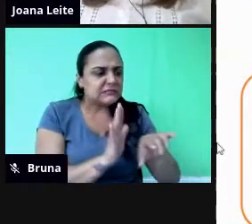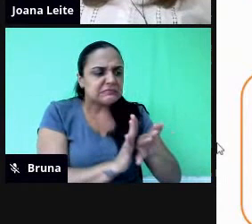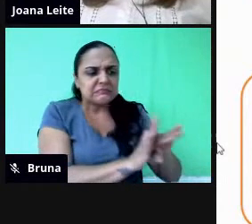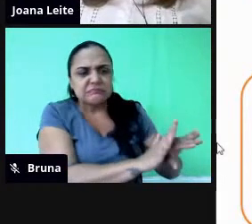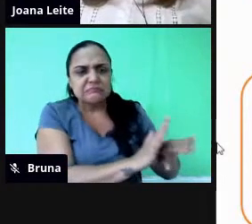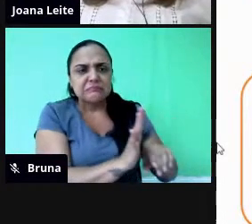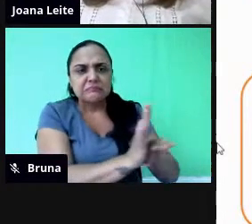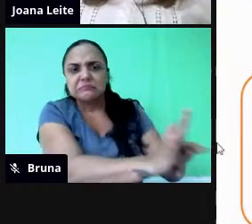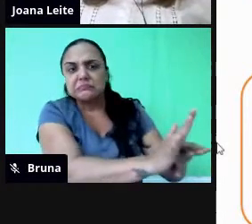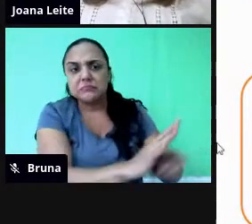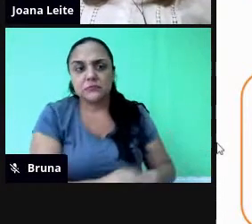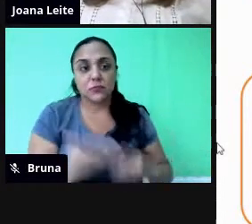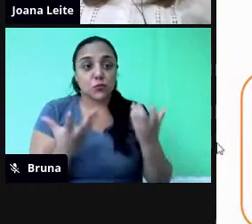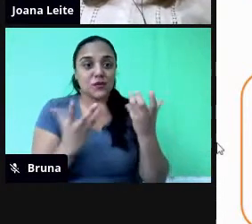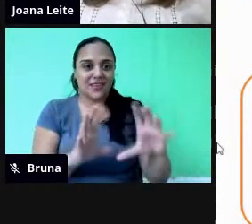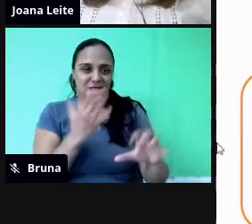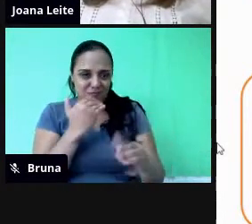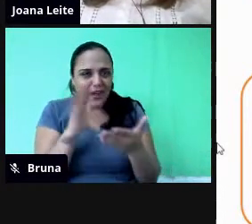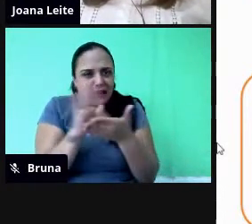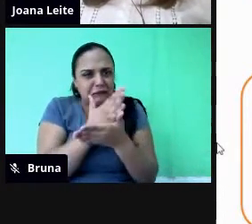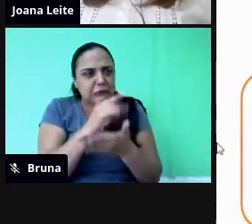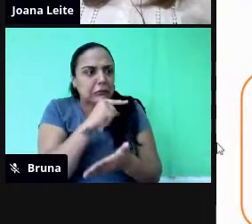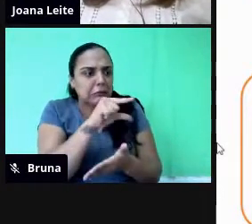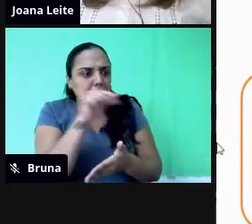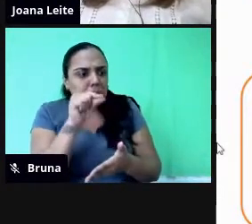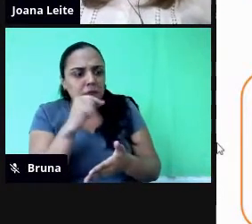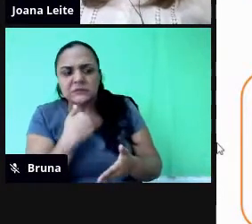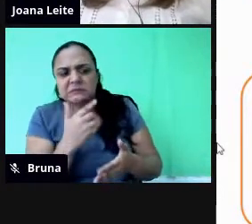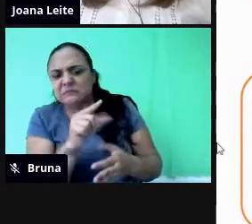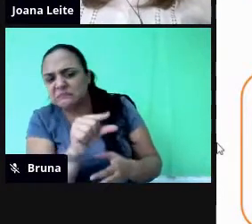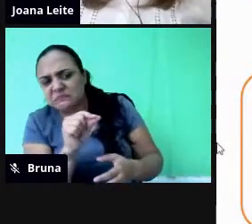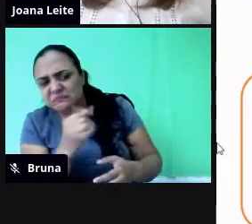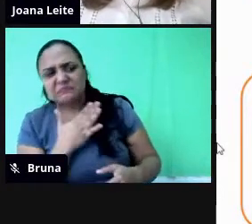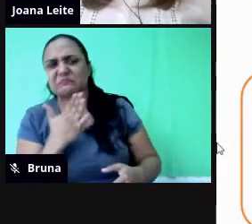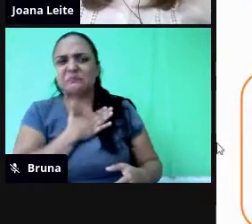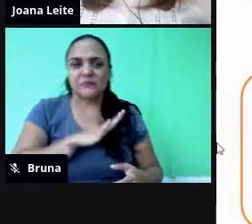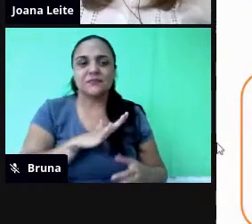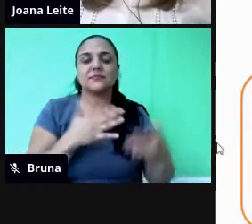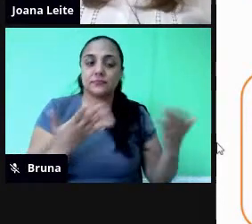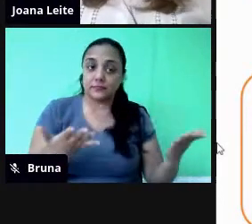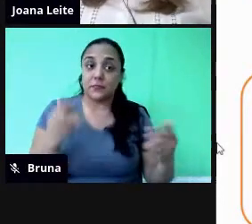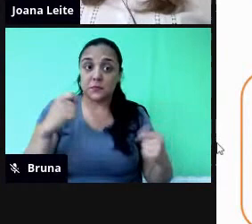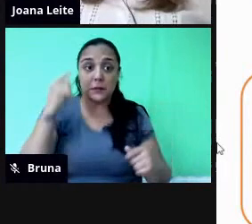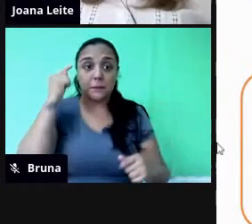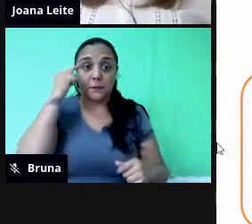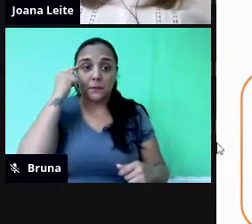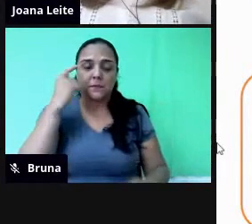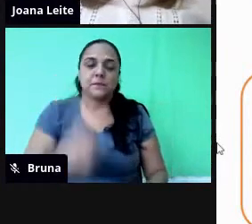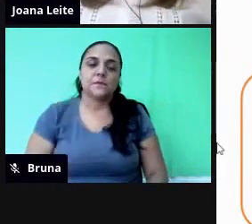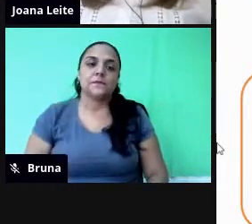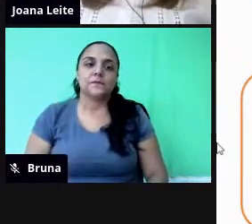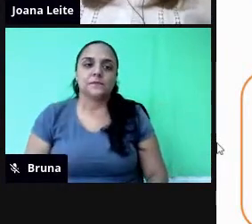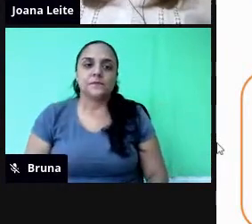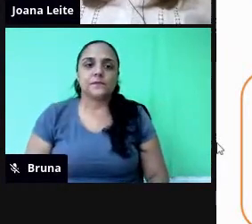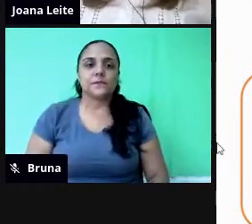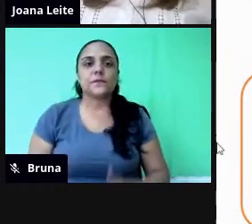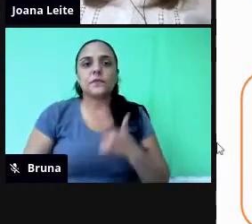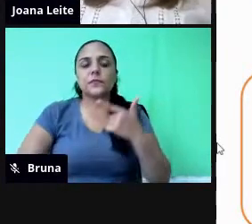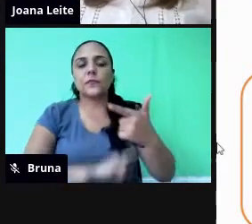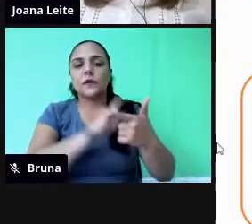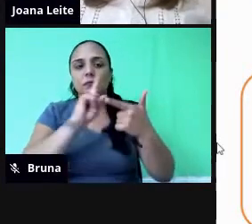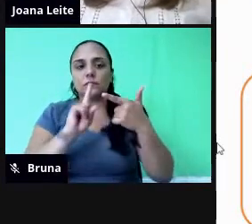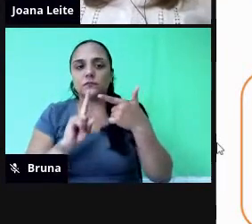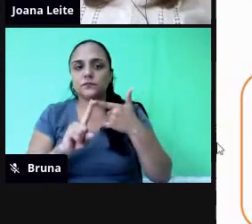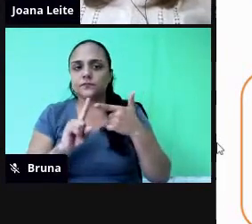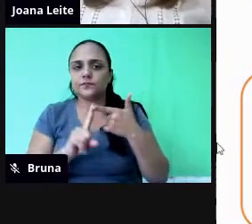em crianças típicas, tá? Então, se a gente tem uma coisa que é mais prevalente, a gente também precisa levar isso em consideração. E o segundo ponto, né, esse